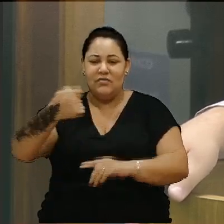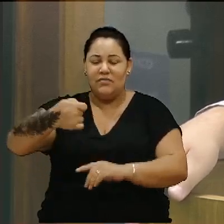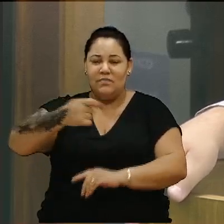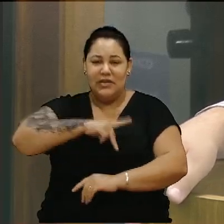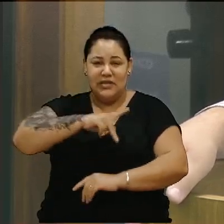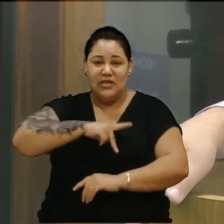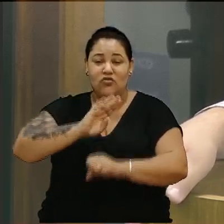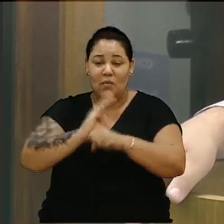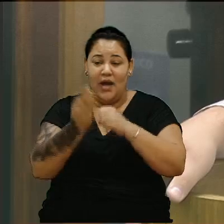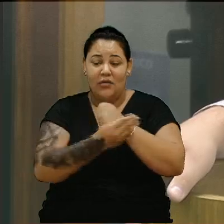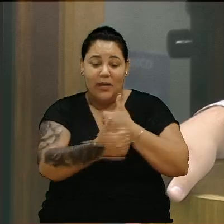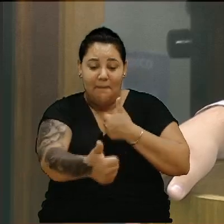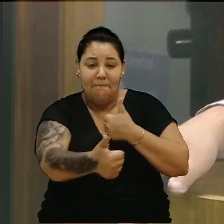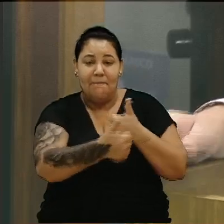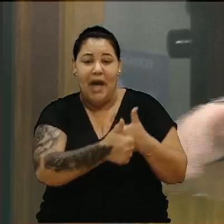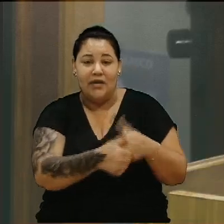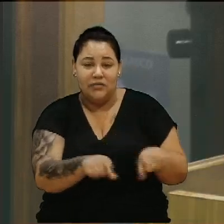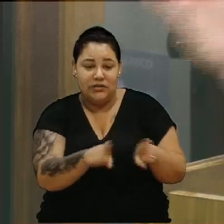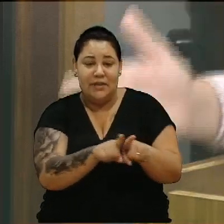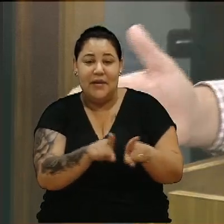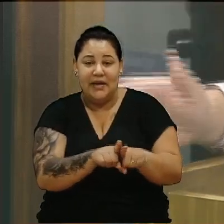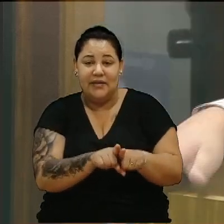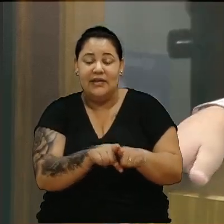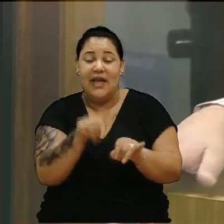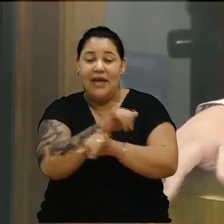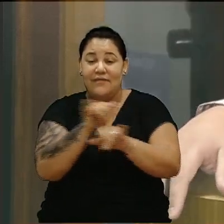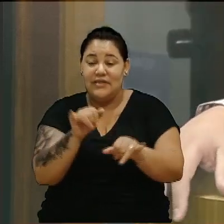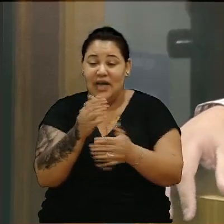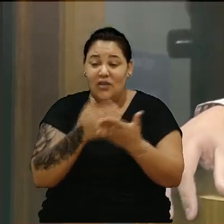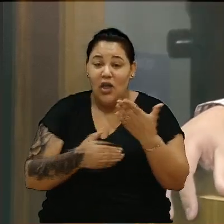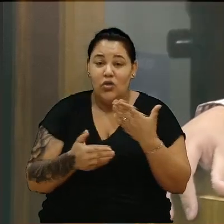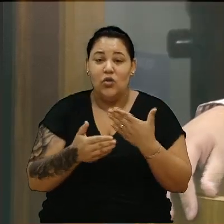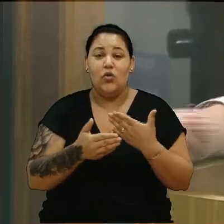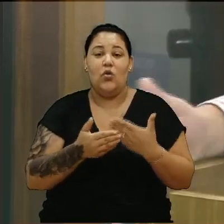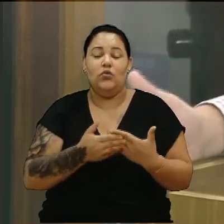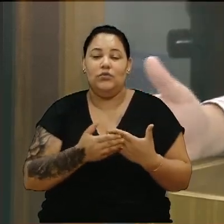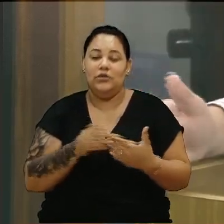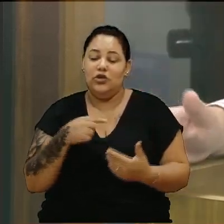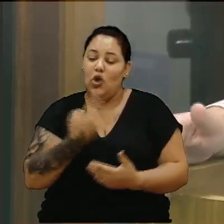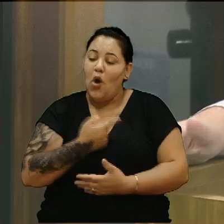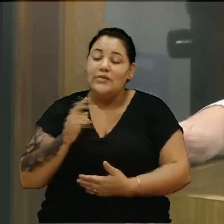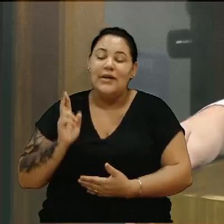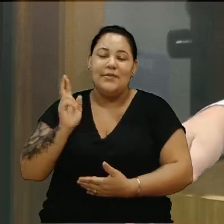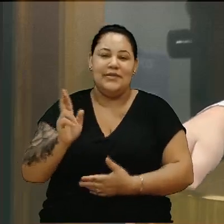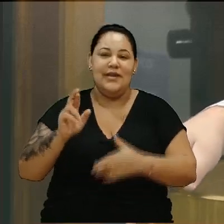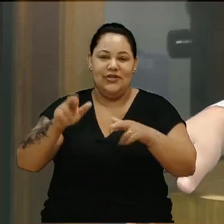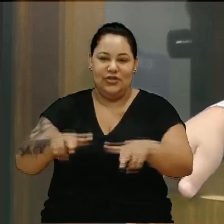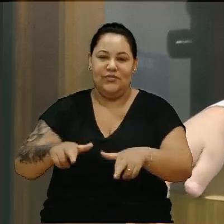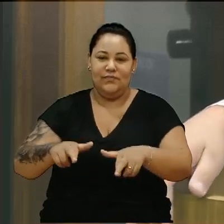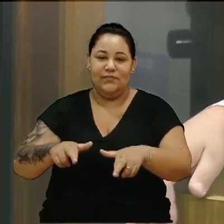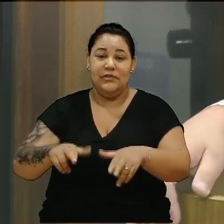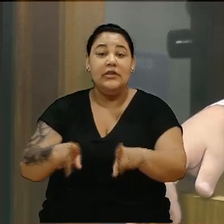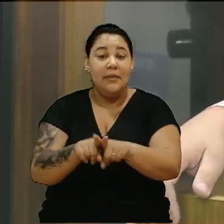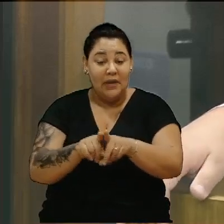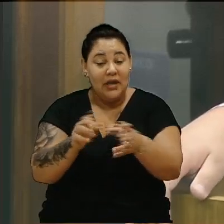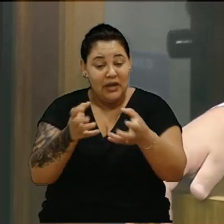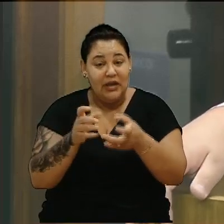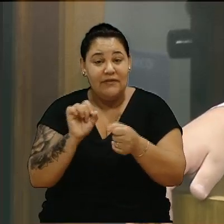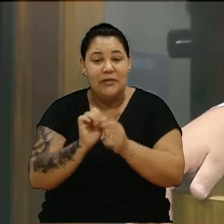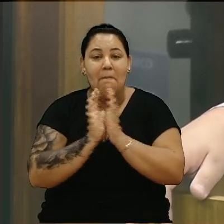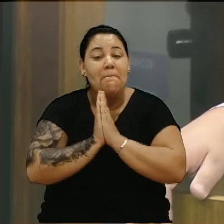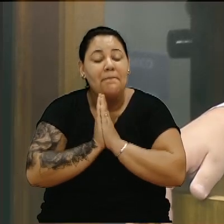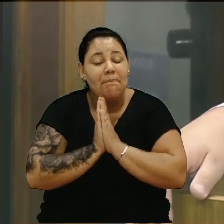ali, é um elo que é feito e isso é reportado a nós, e assim a gente pode ser voz para esta região. Inclusive, faço um apelo aqui a UAB,